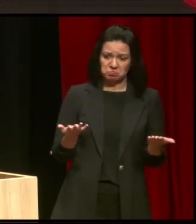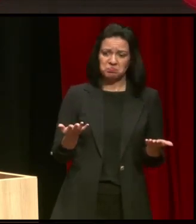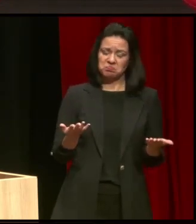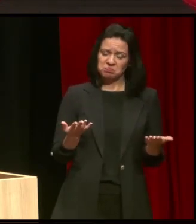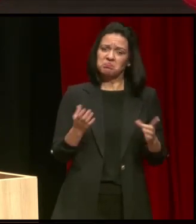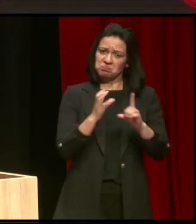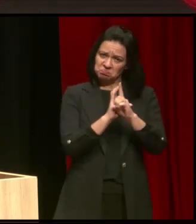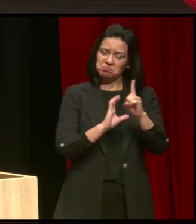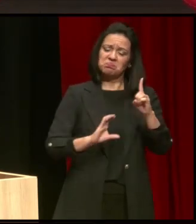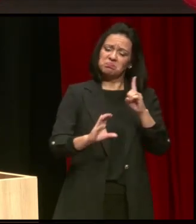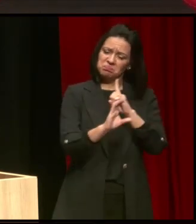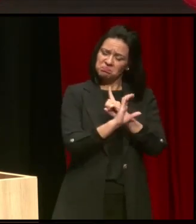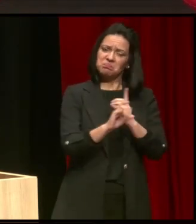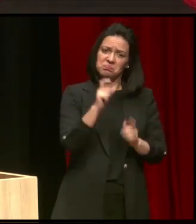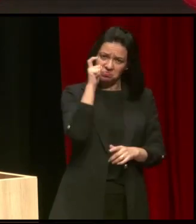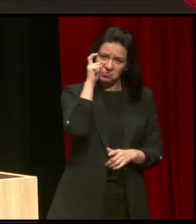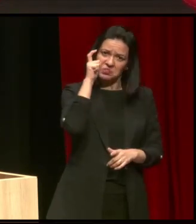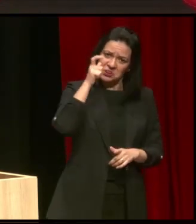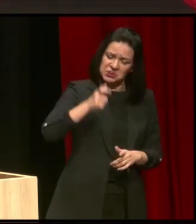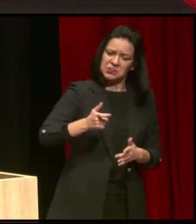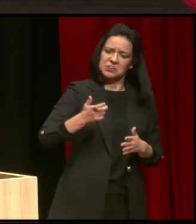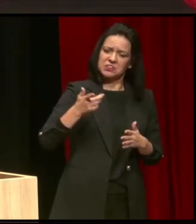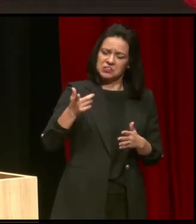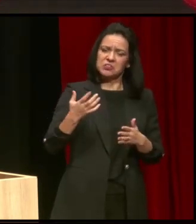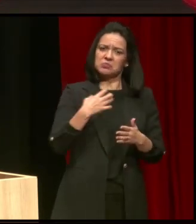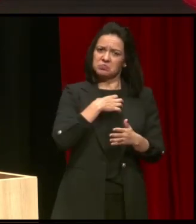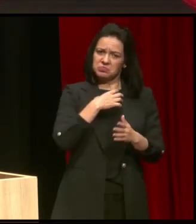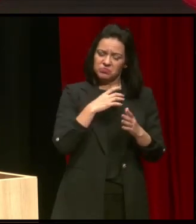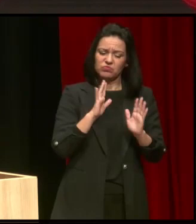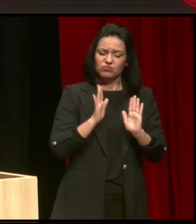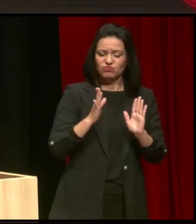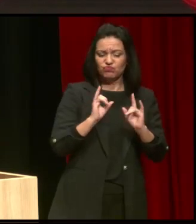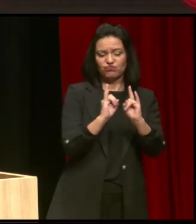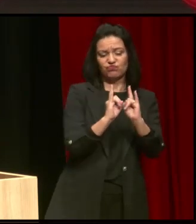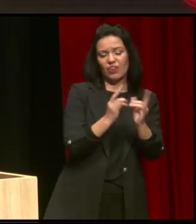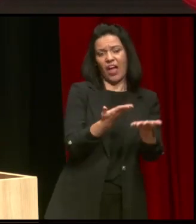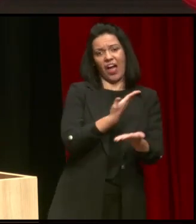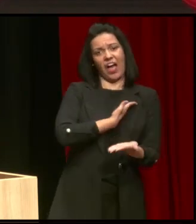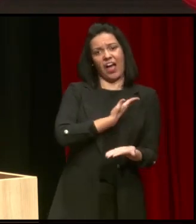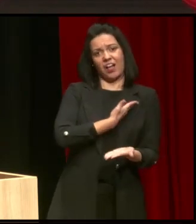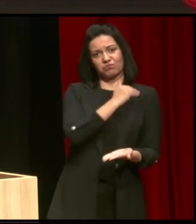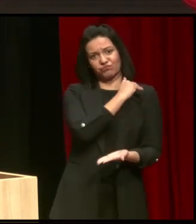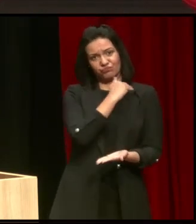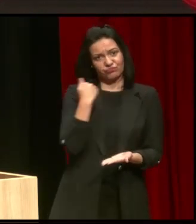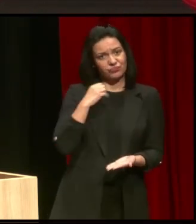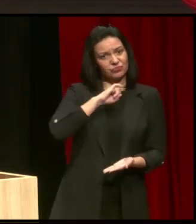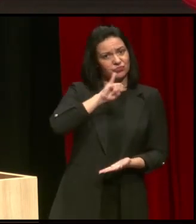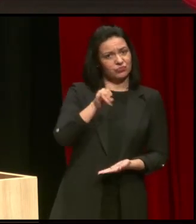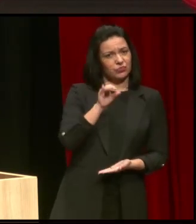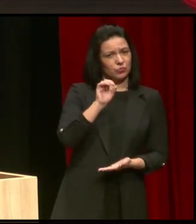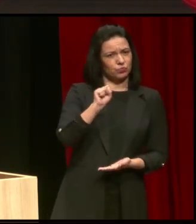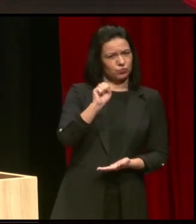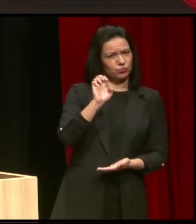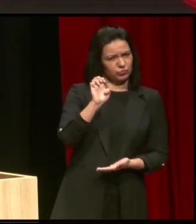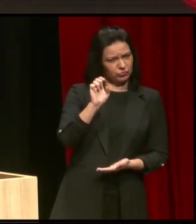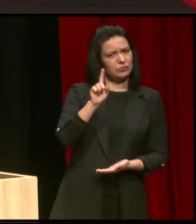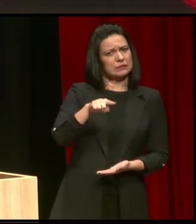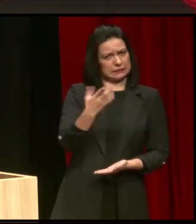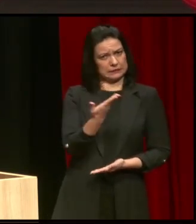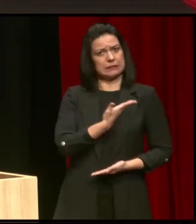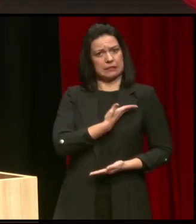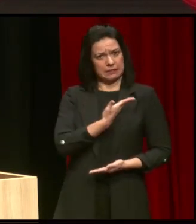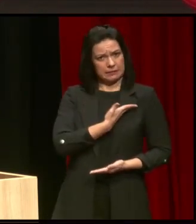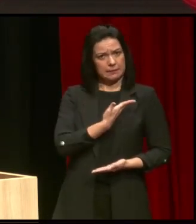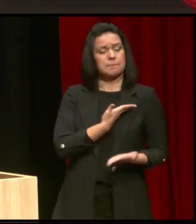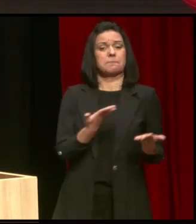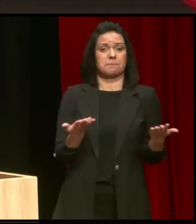esse culto, né, para o seu José aqui que faleceu, um grande amigo, vizinho, né, ele ia sempre na igreja, sim, sim. Aí